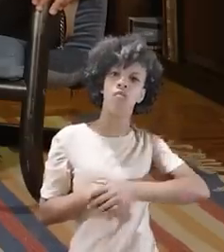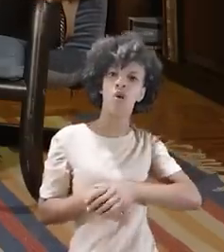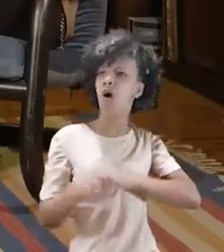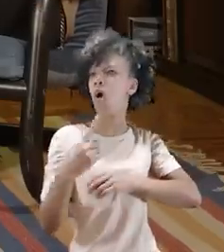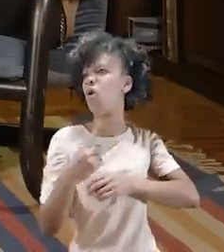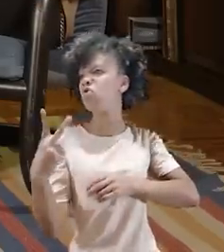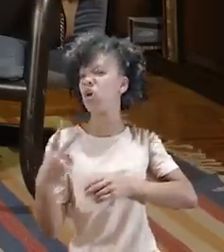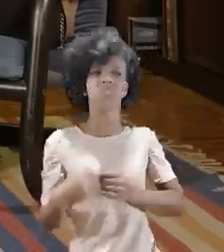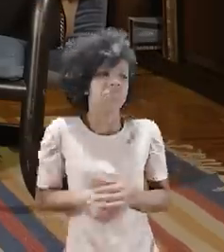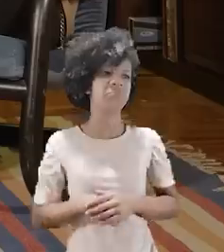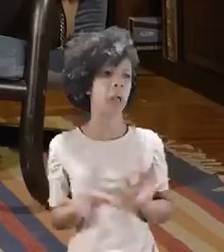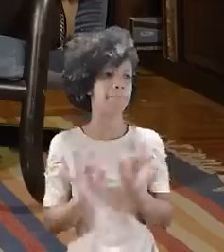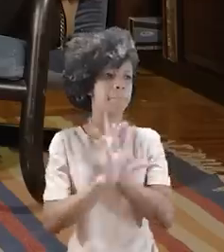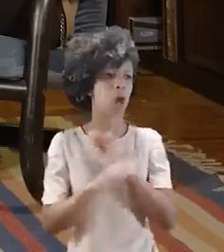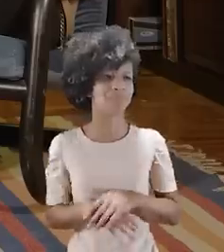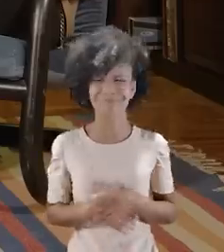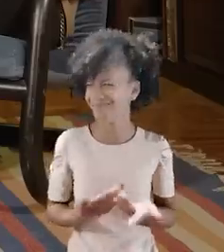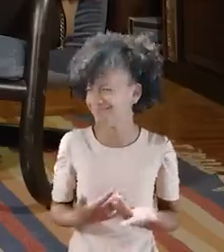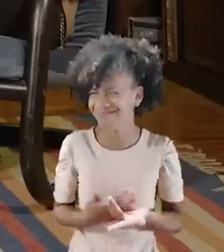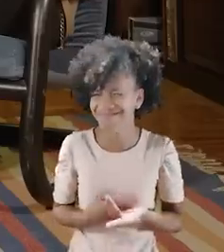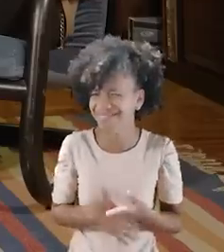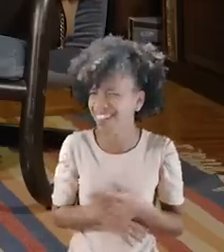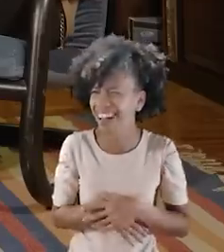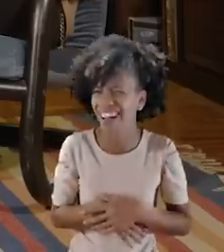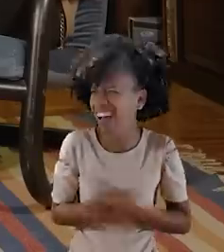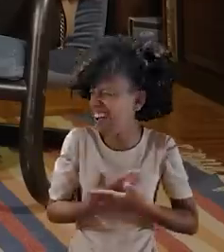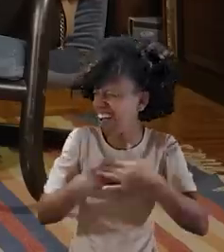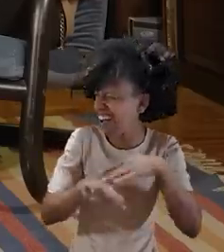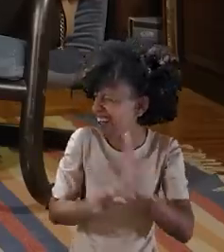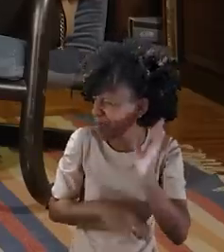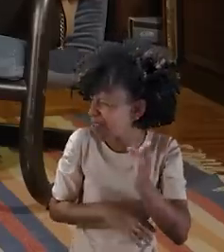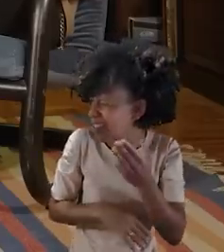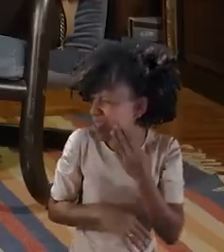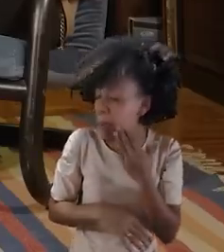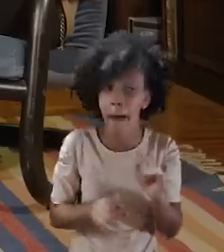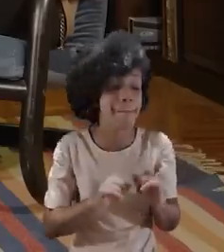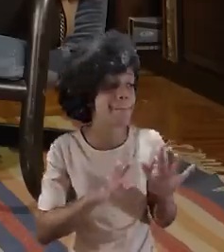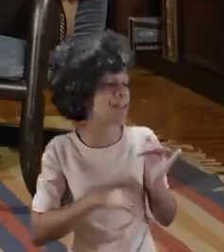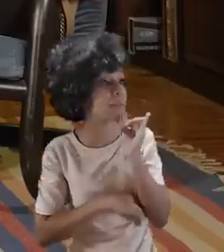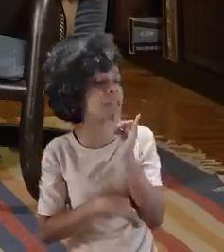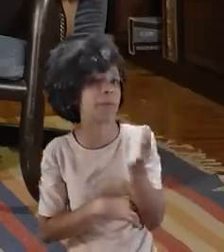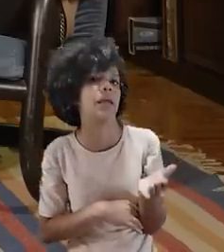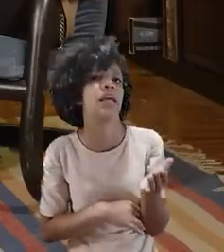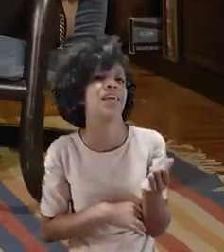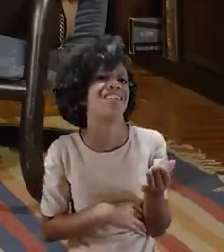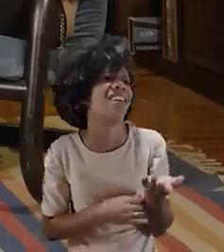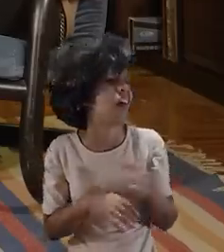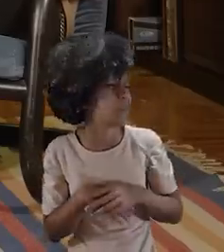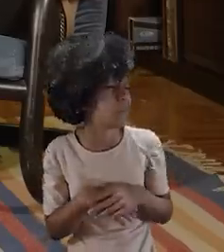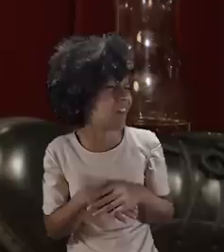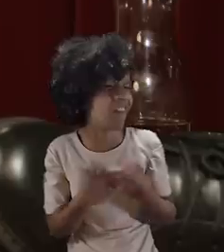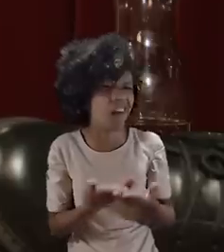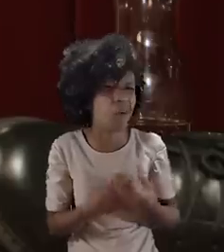é 12 é Dois palito é muito ridículo mas é o bagulho é é uma coisa muito de é